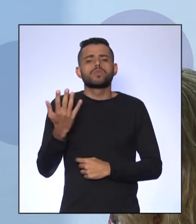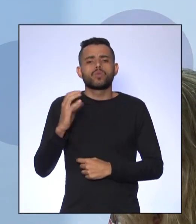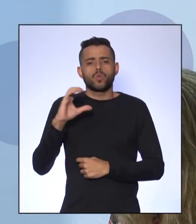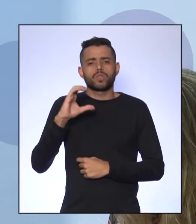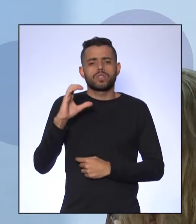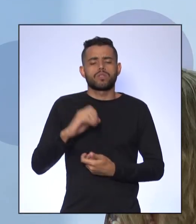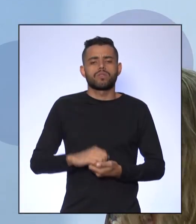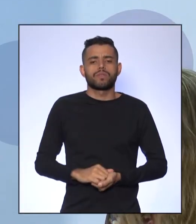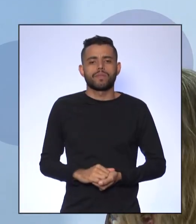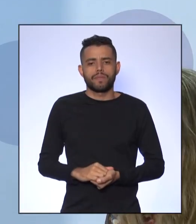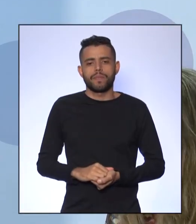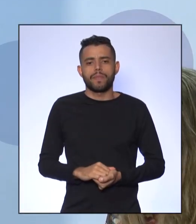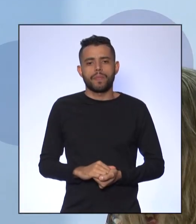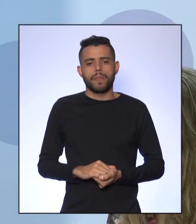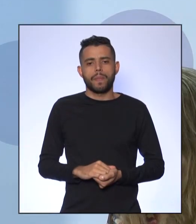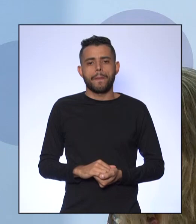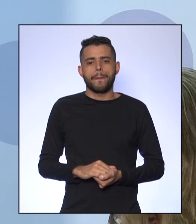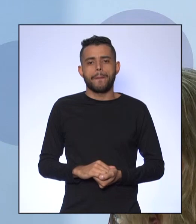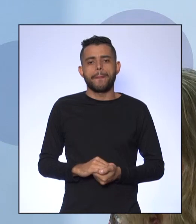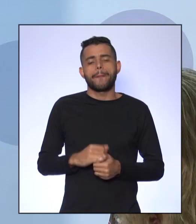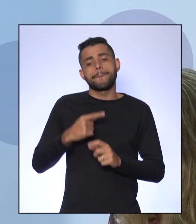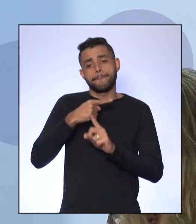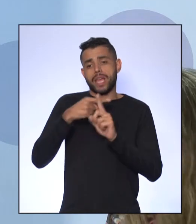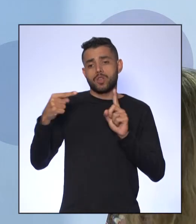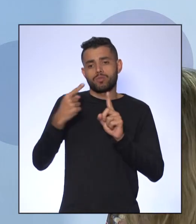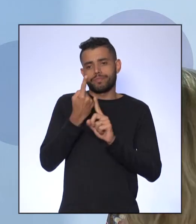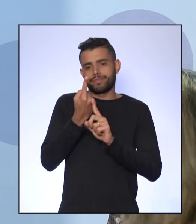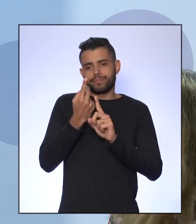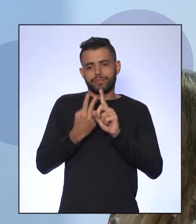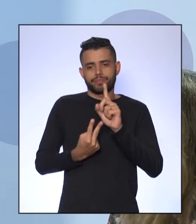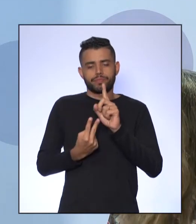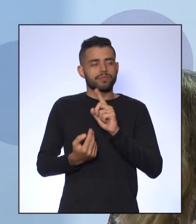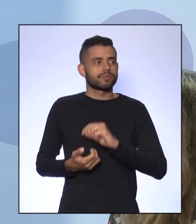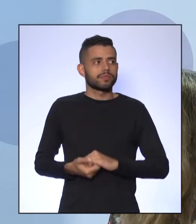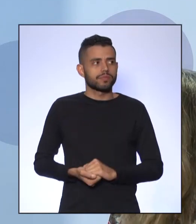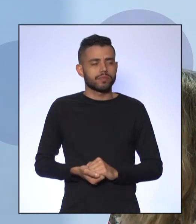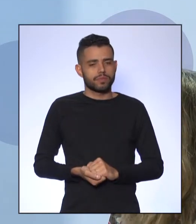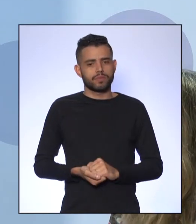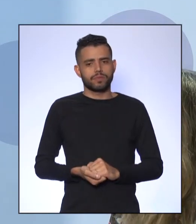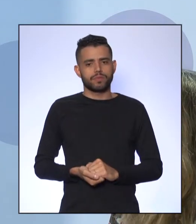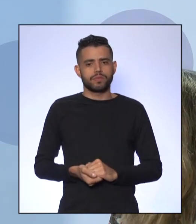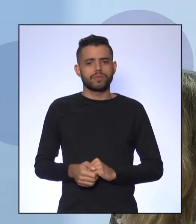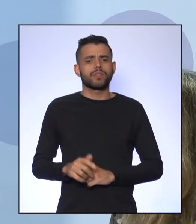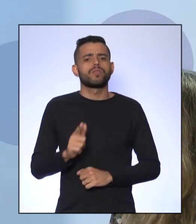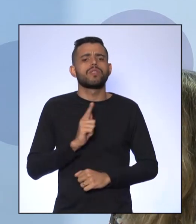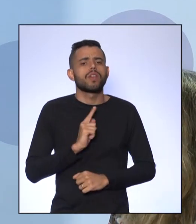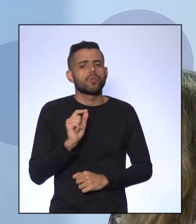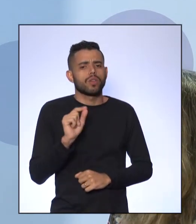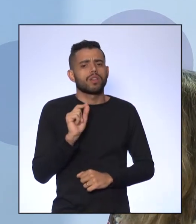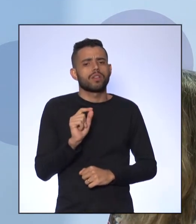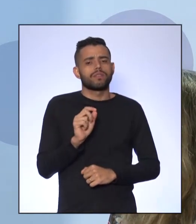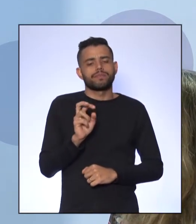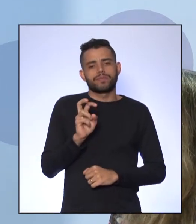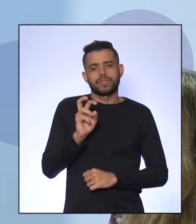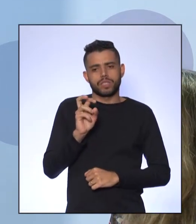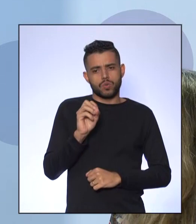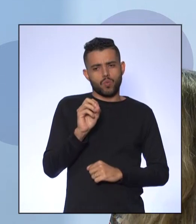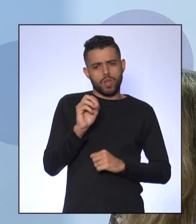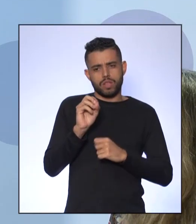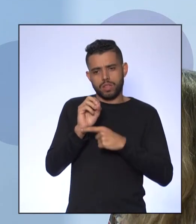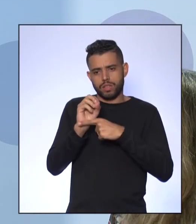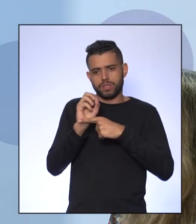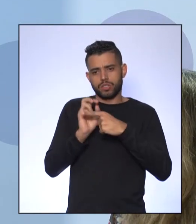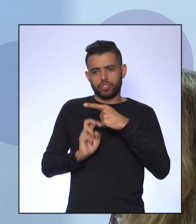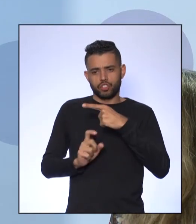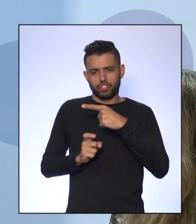60 graus é meio. Então eu tenho 50, está para x.